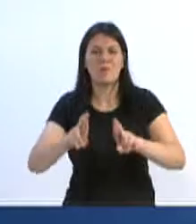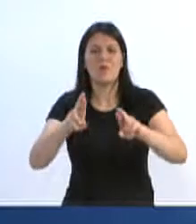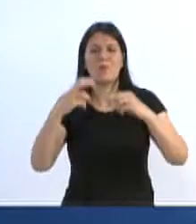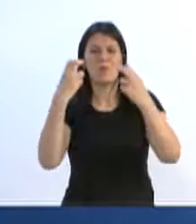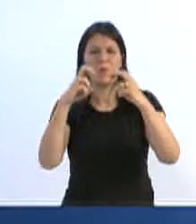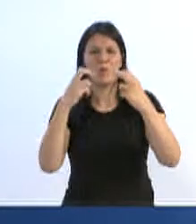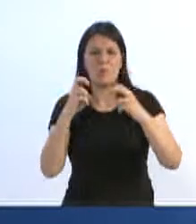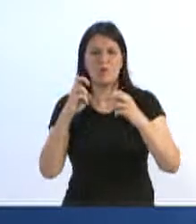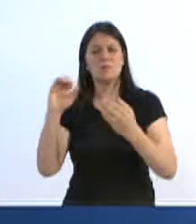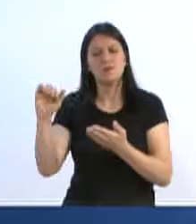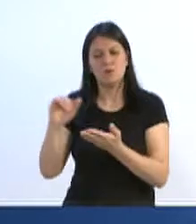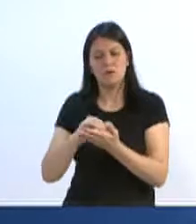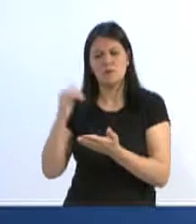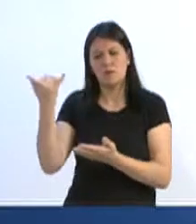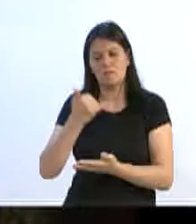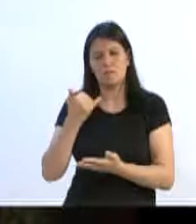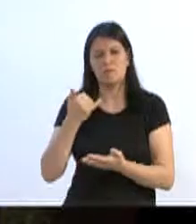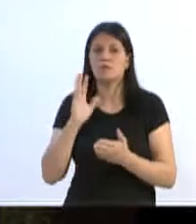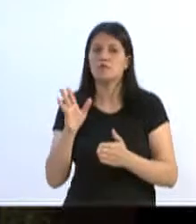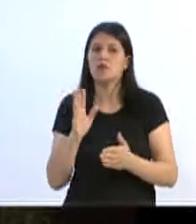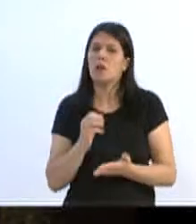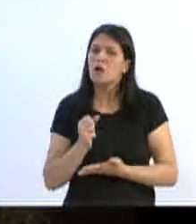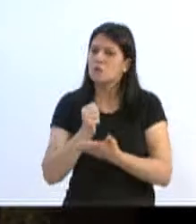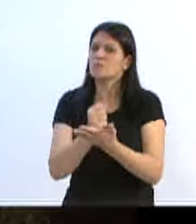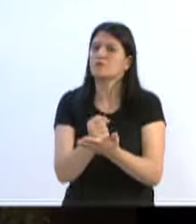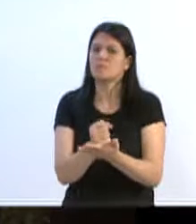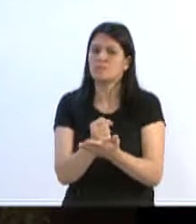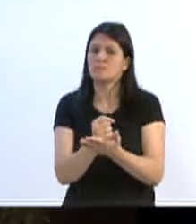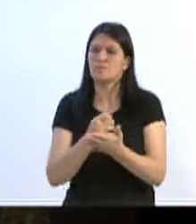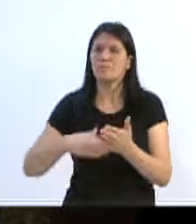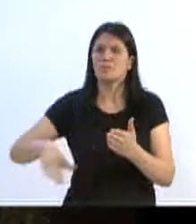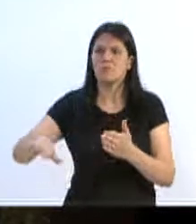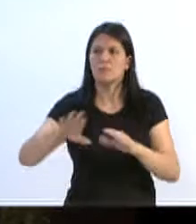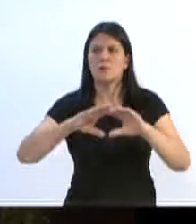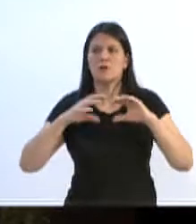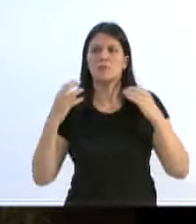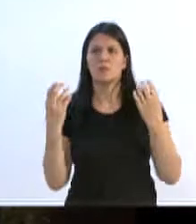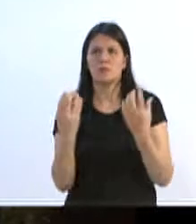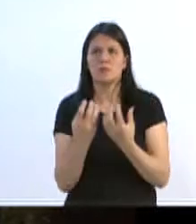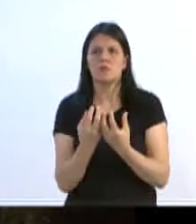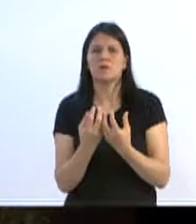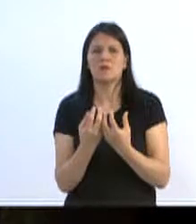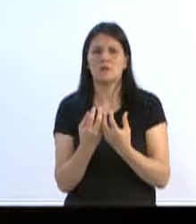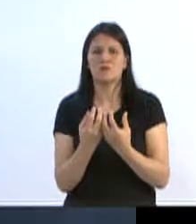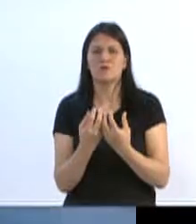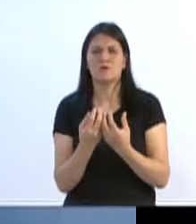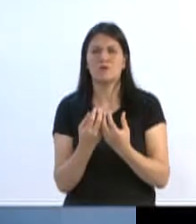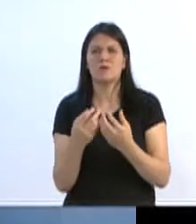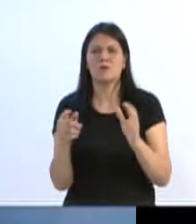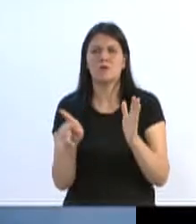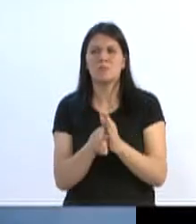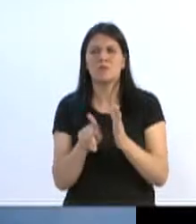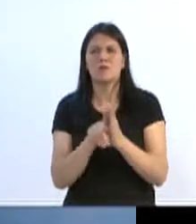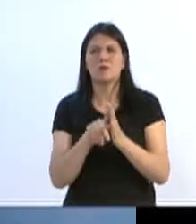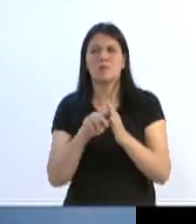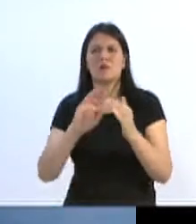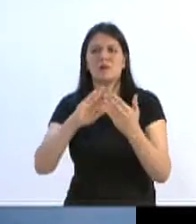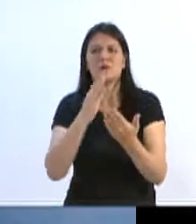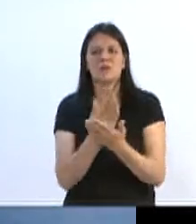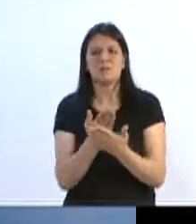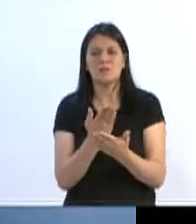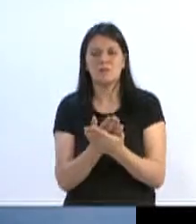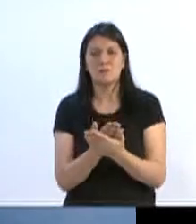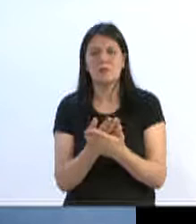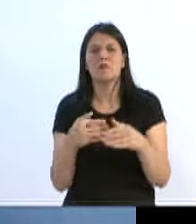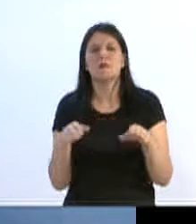me passou já está em socorro aquela comunidade o ônibus rodando no transporte escolar embora ele tenha previsão de vir a atender também à